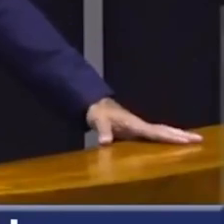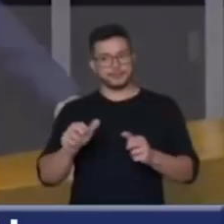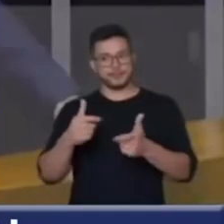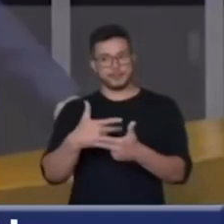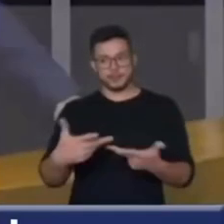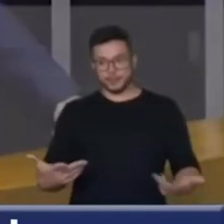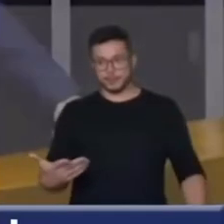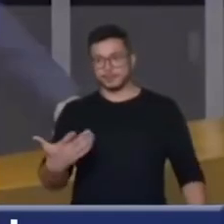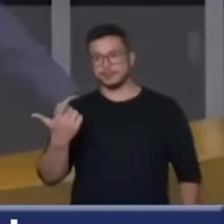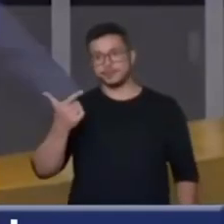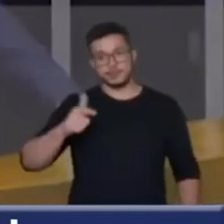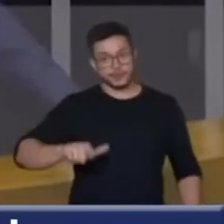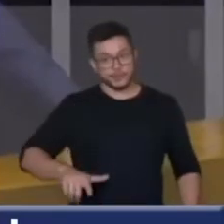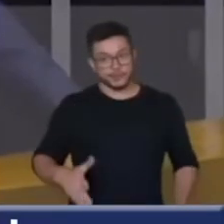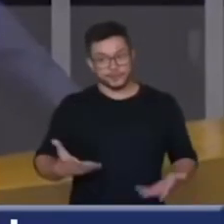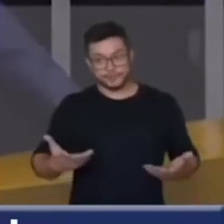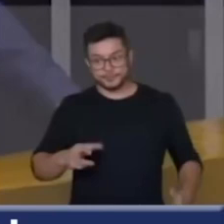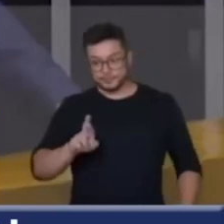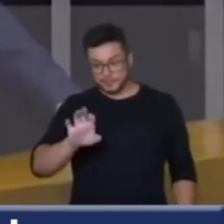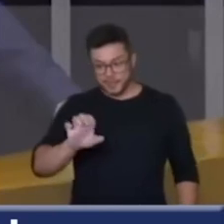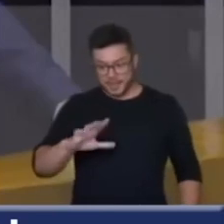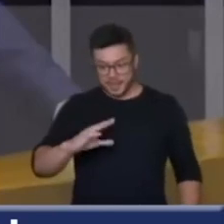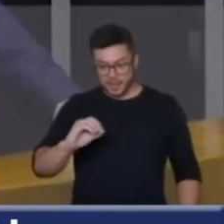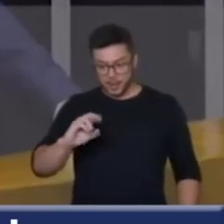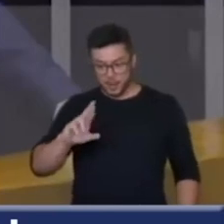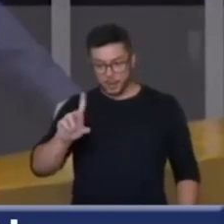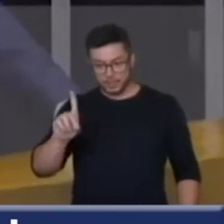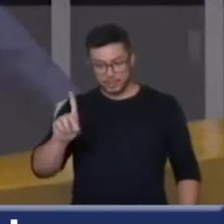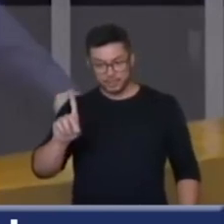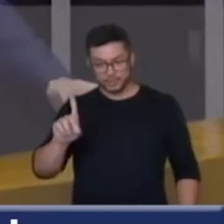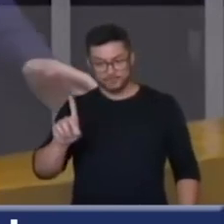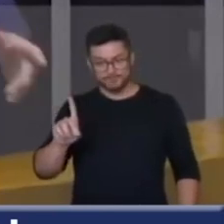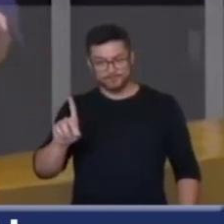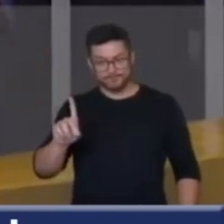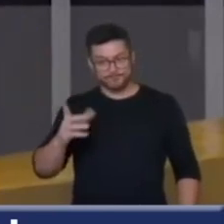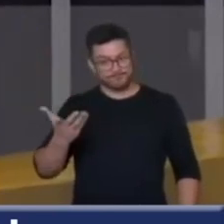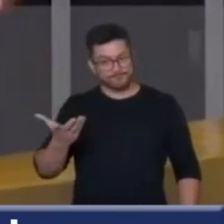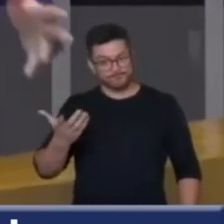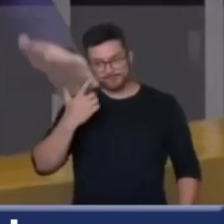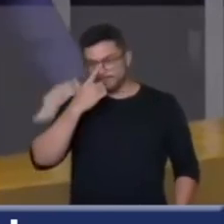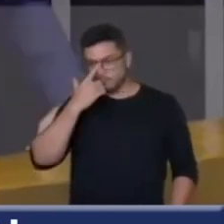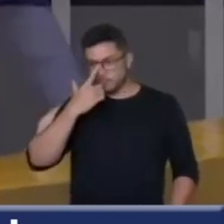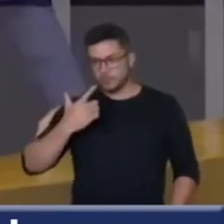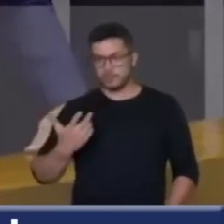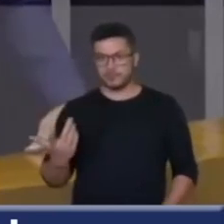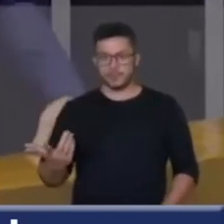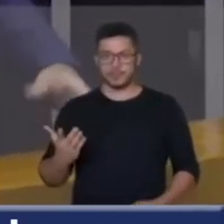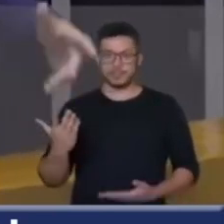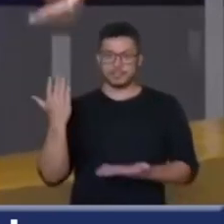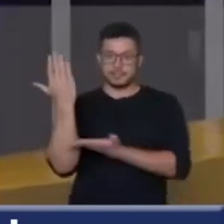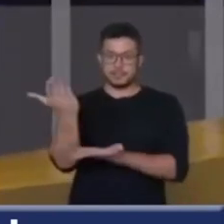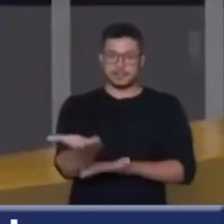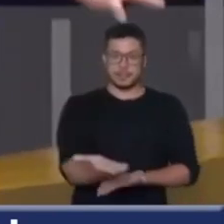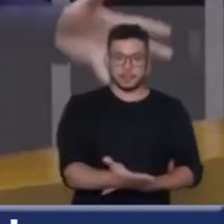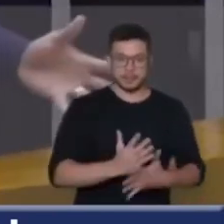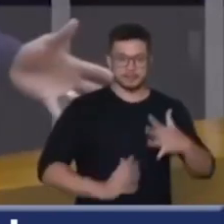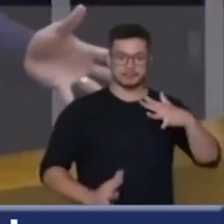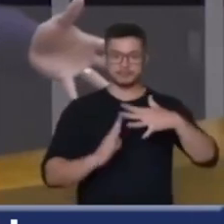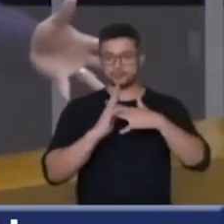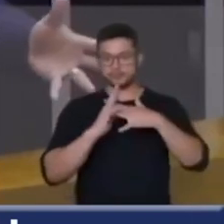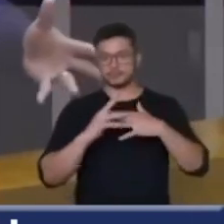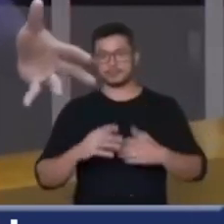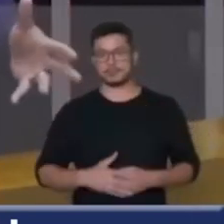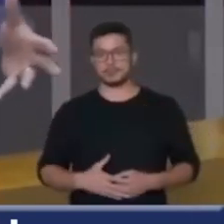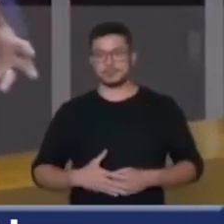que são para lamentarmos no Brasil é o recorde de desmatamento é o recorde de aumento de